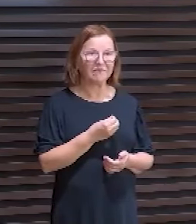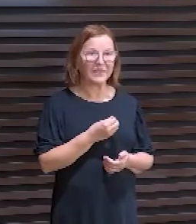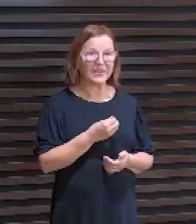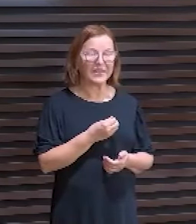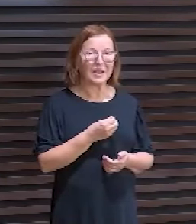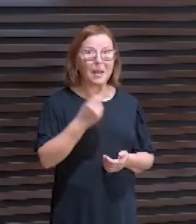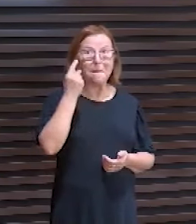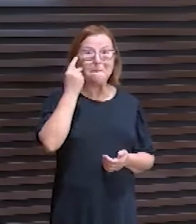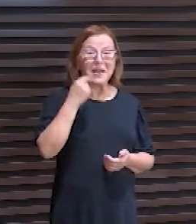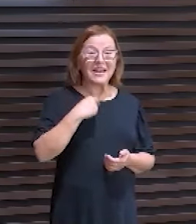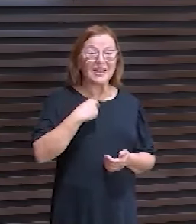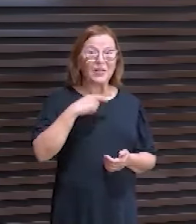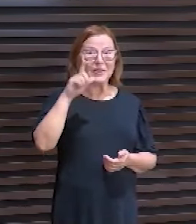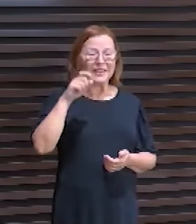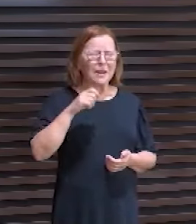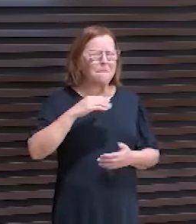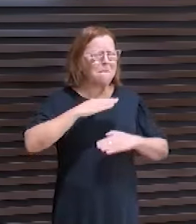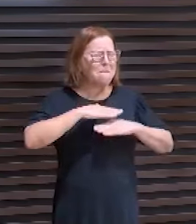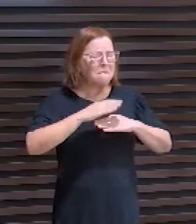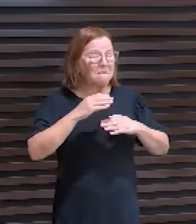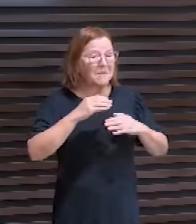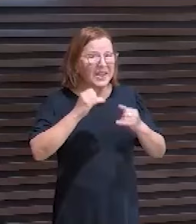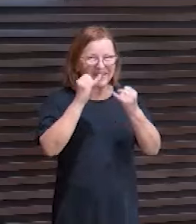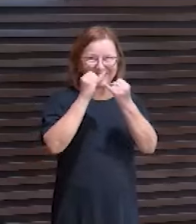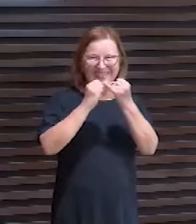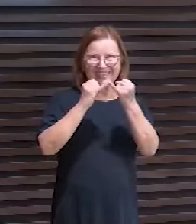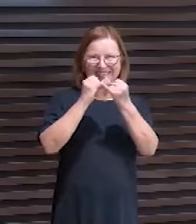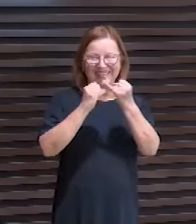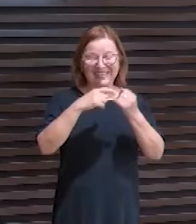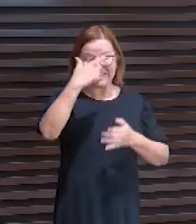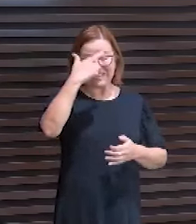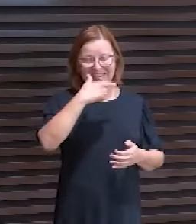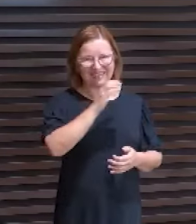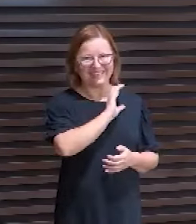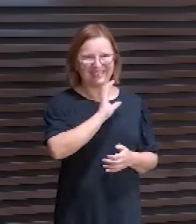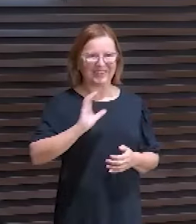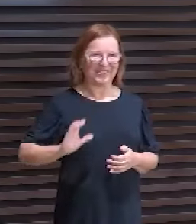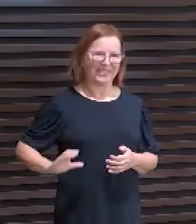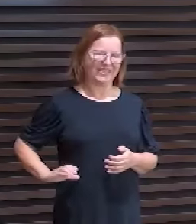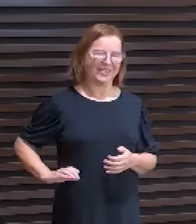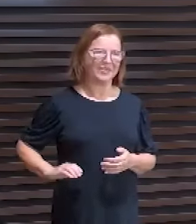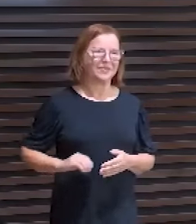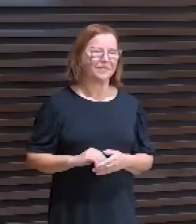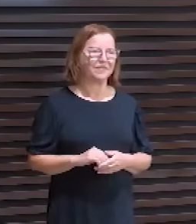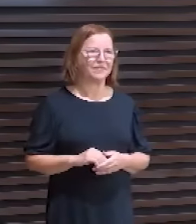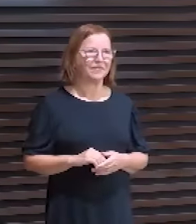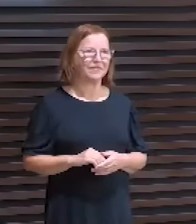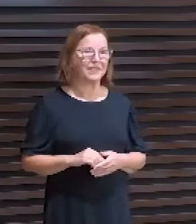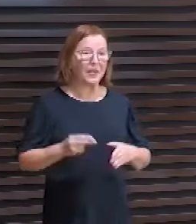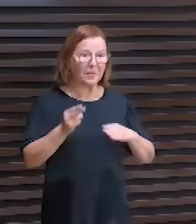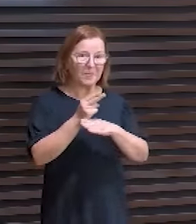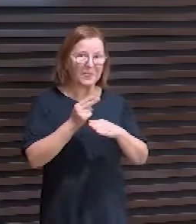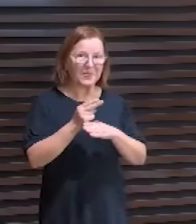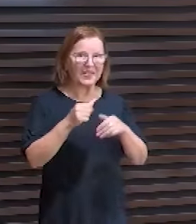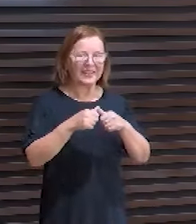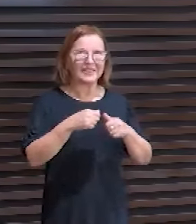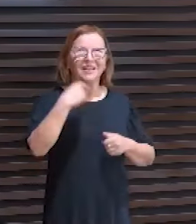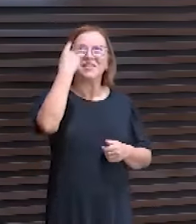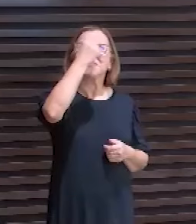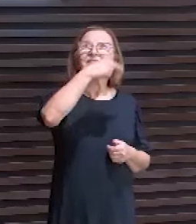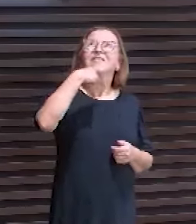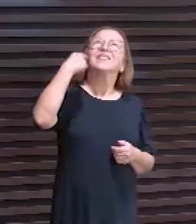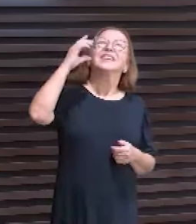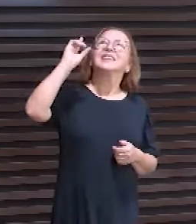parecido ou mais parecida com o caráter de Cristo buscar essa face de Deus em